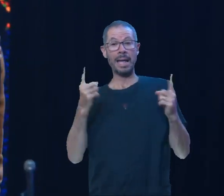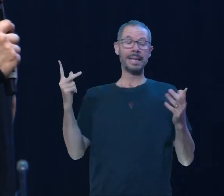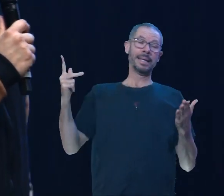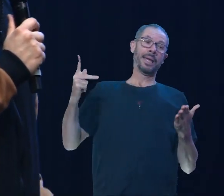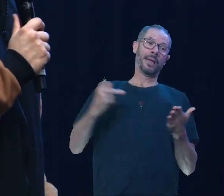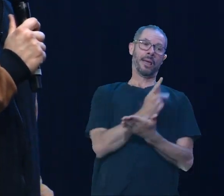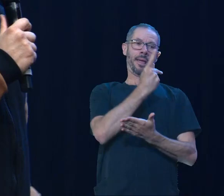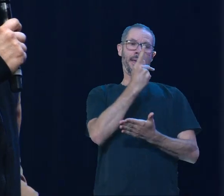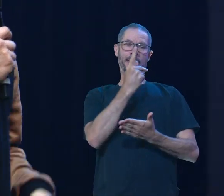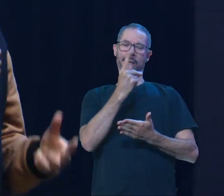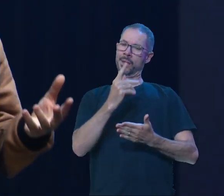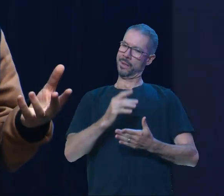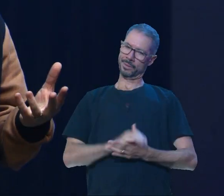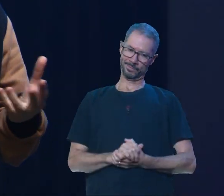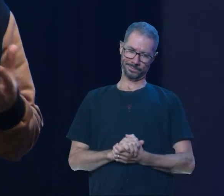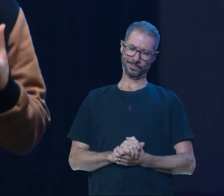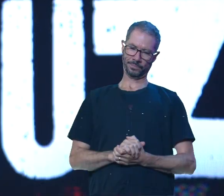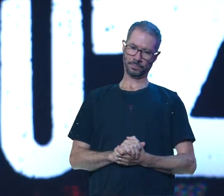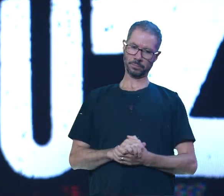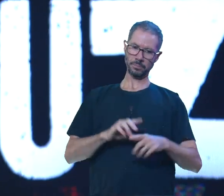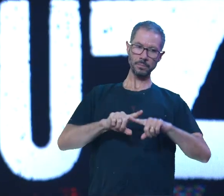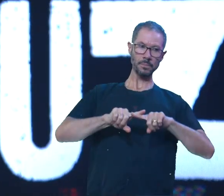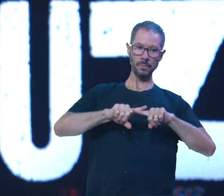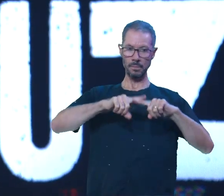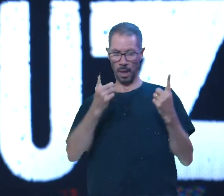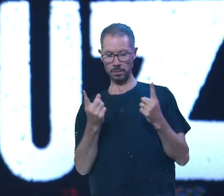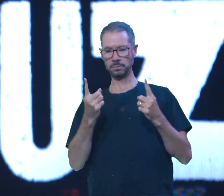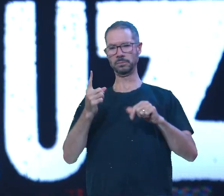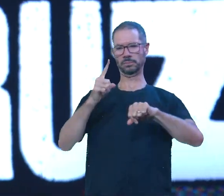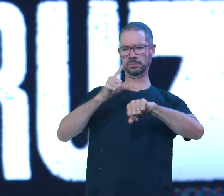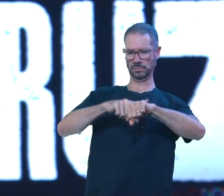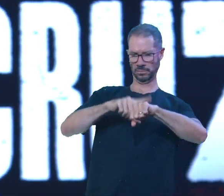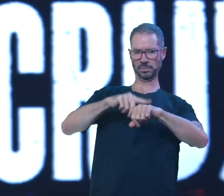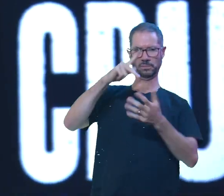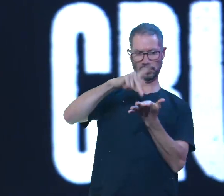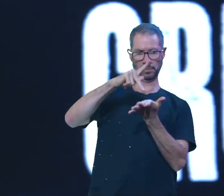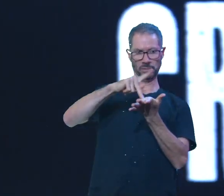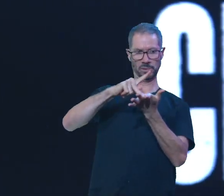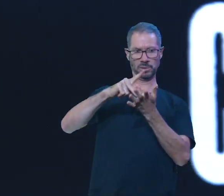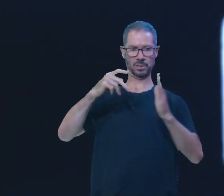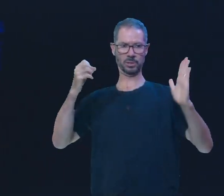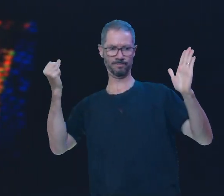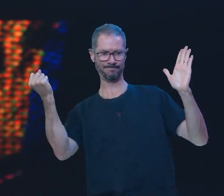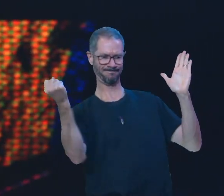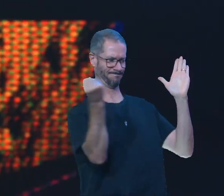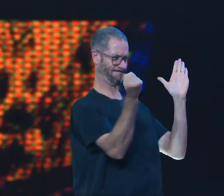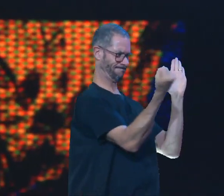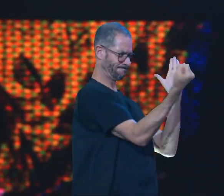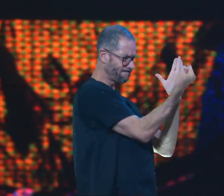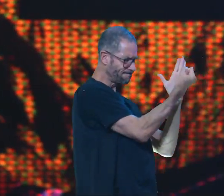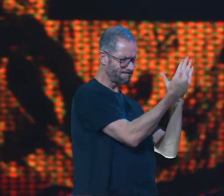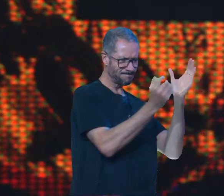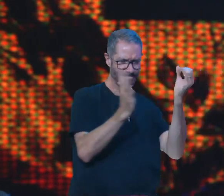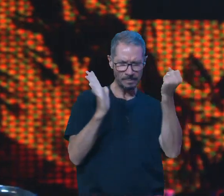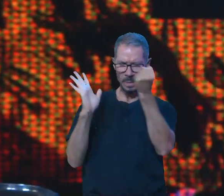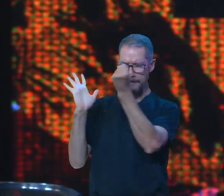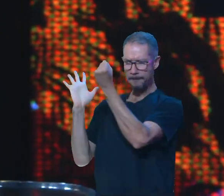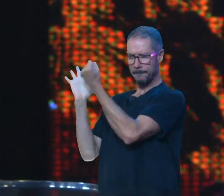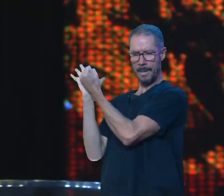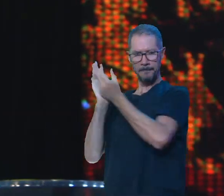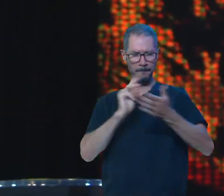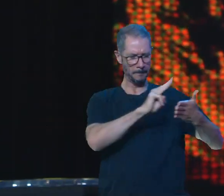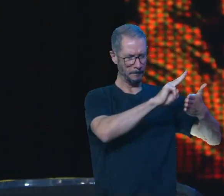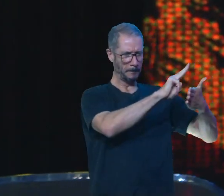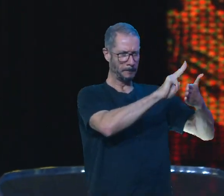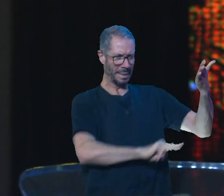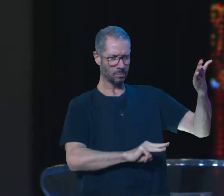errada. Mas em meio ao tempo, na verdade a crucificação, aquele método de tortura e